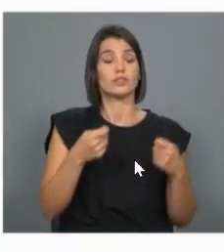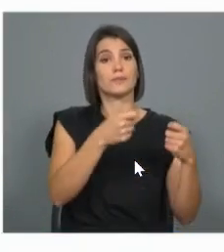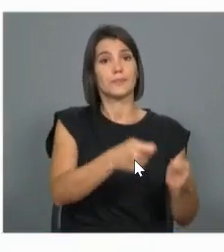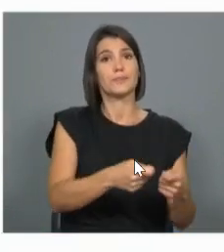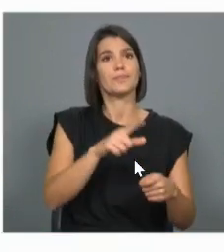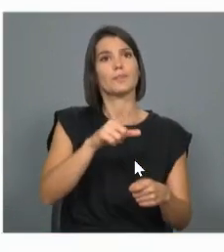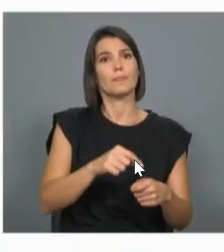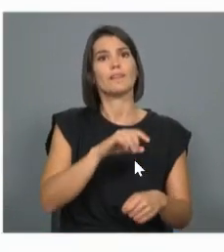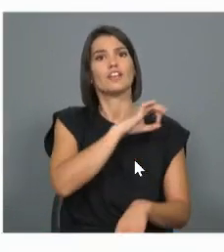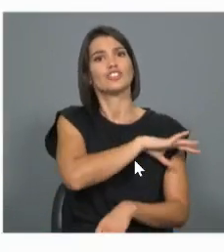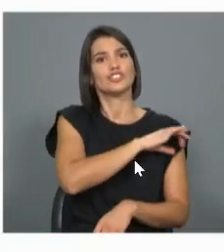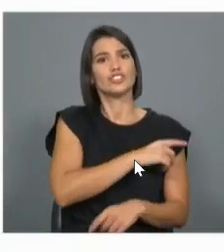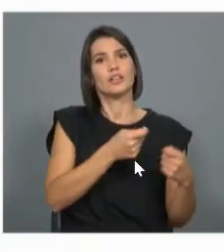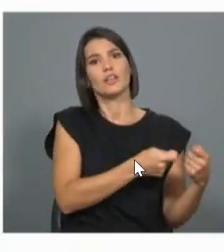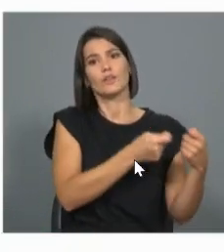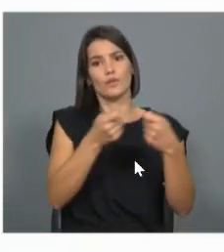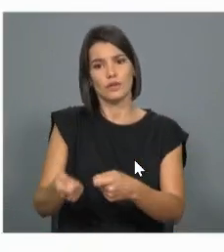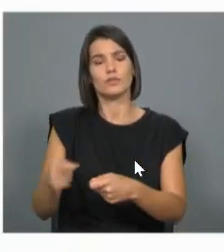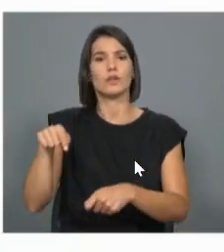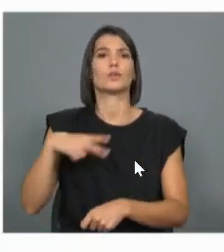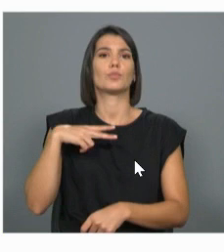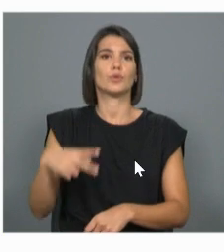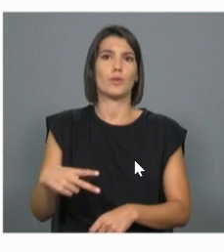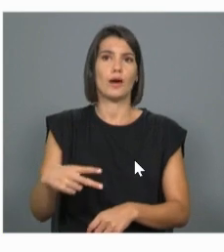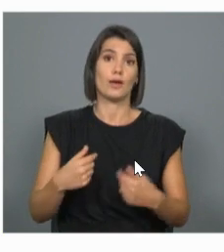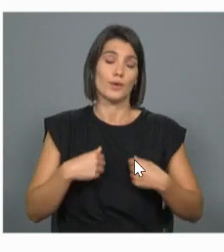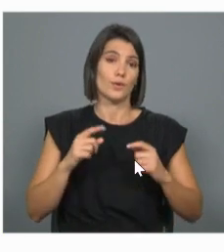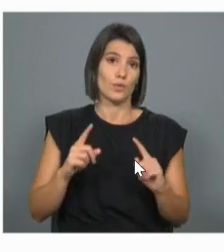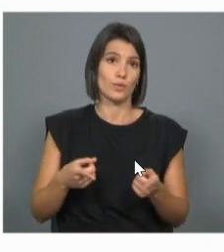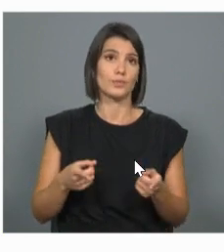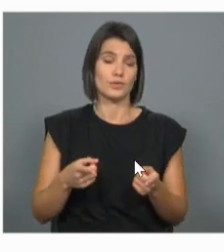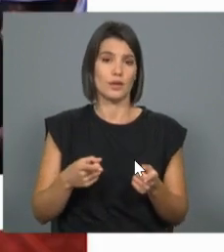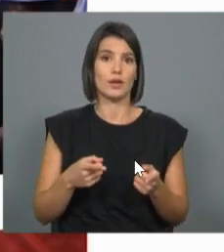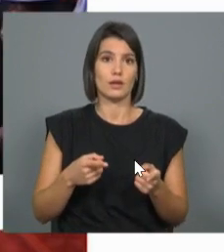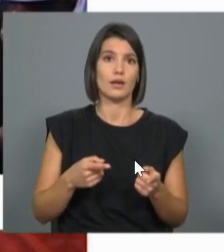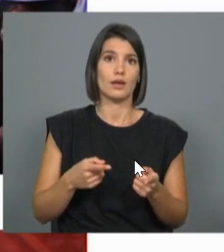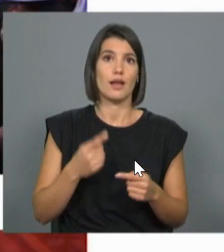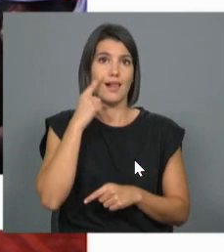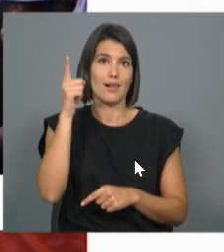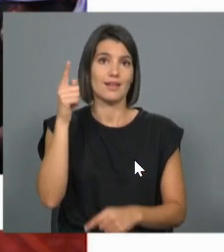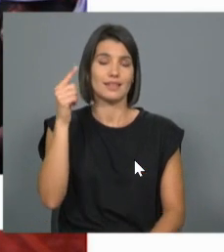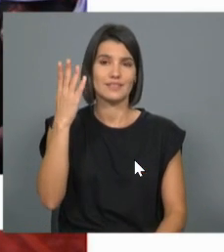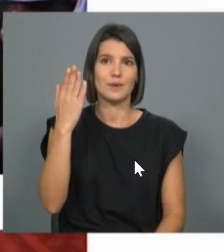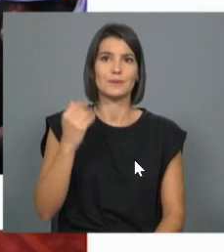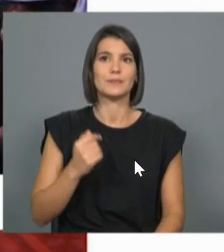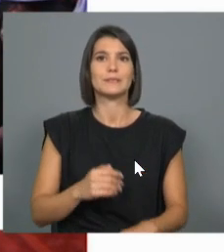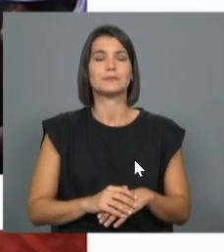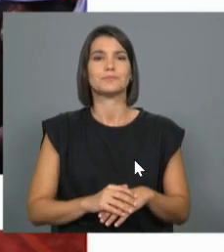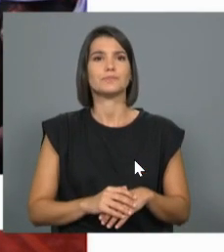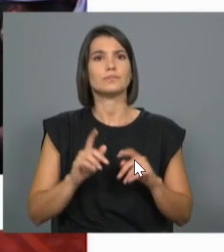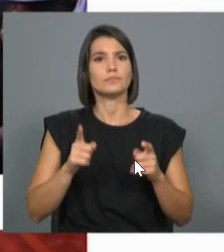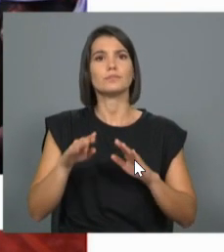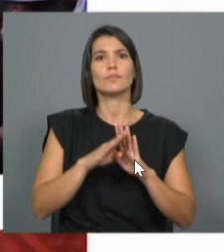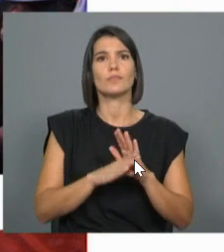atrair investimento chileno para Portugal. E eu comecei exatamente, está aqui agora na televisão, comecei exatamente num